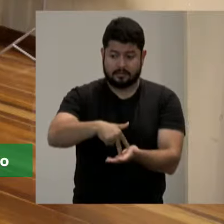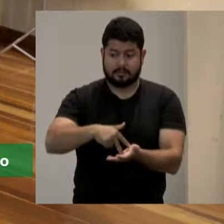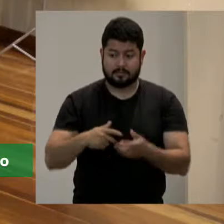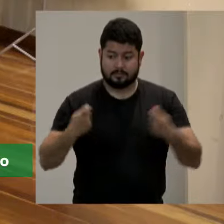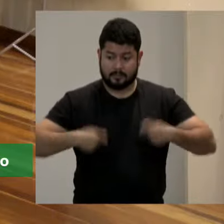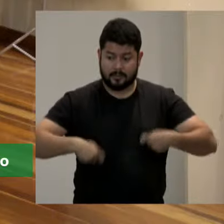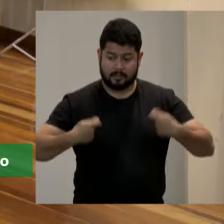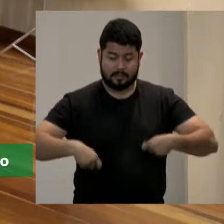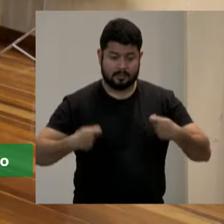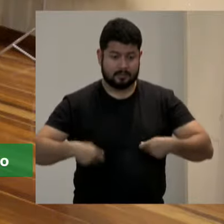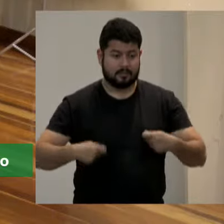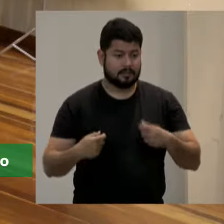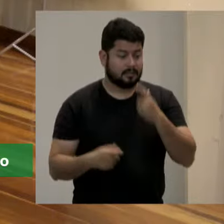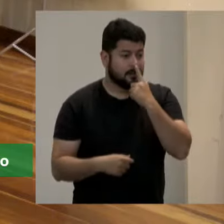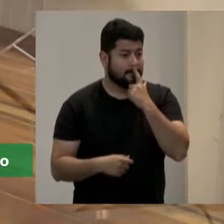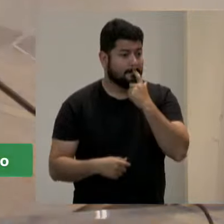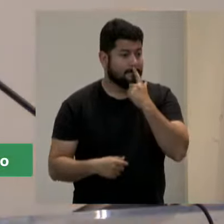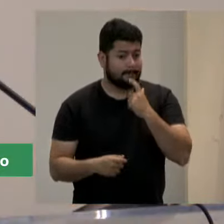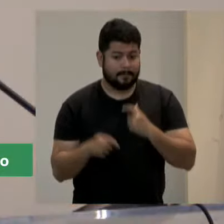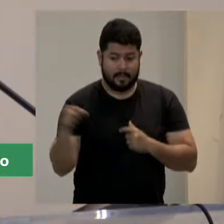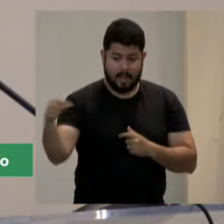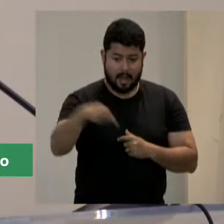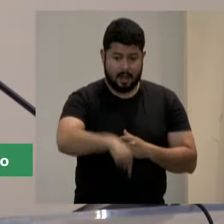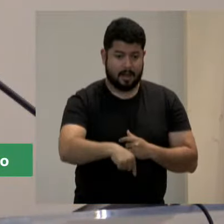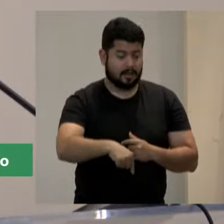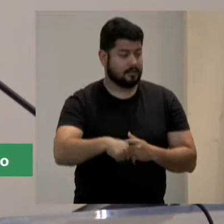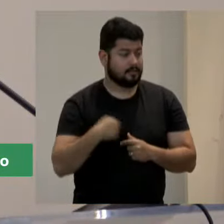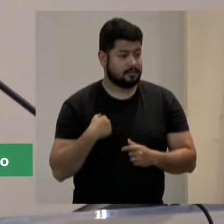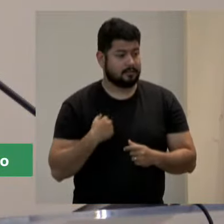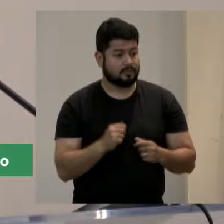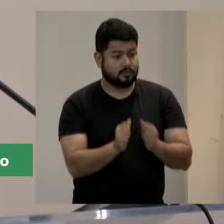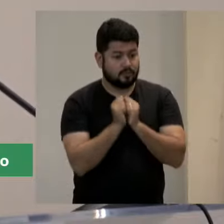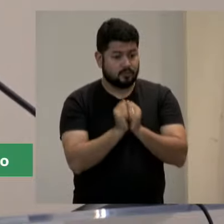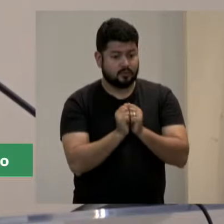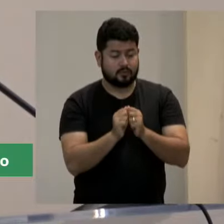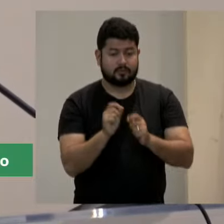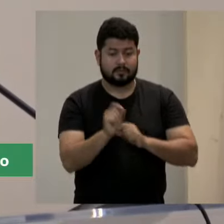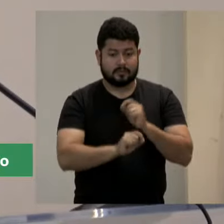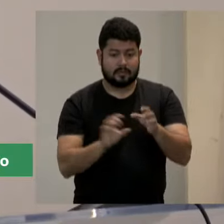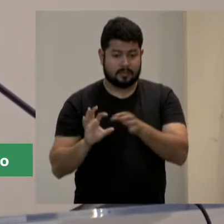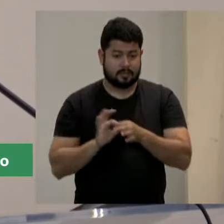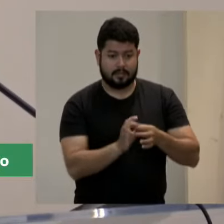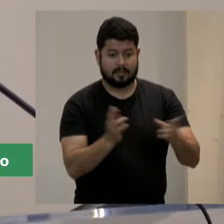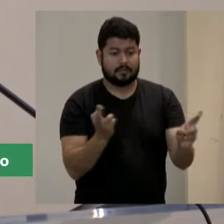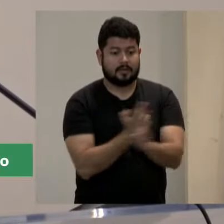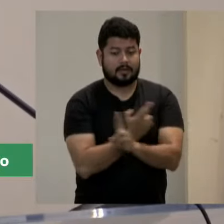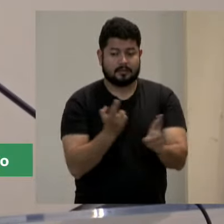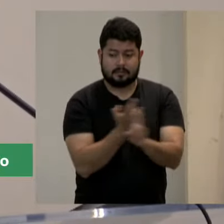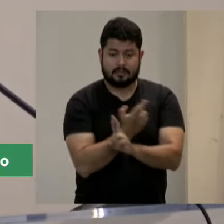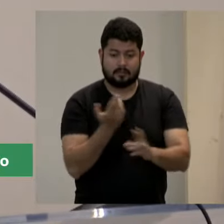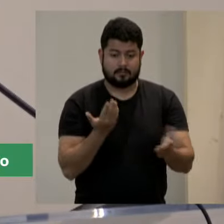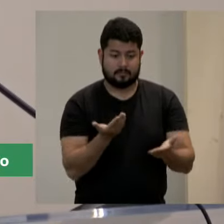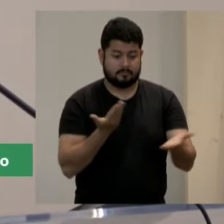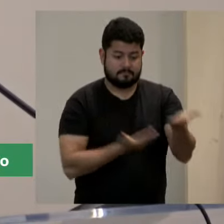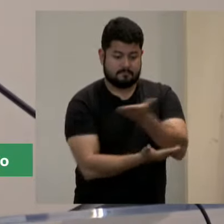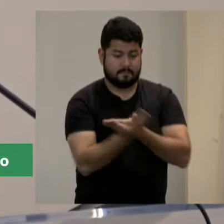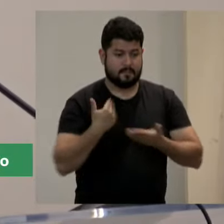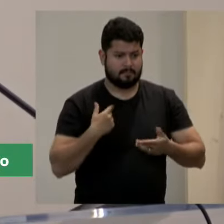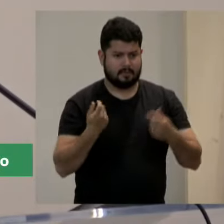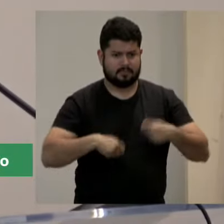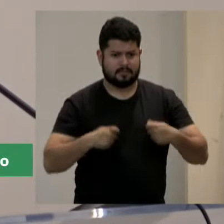que podem construir essas pontes conosco e não necessariamente vivem a nossa realidade,